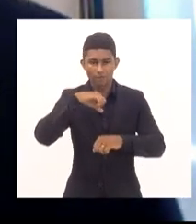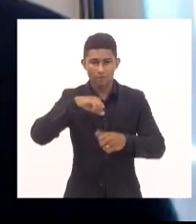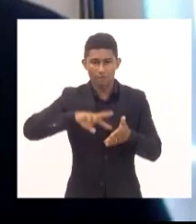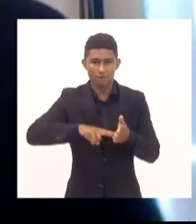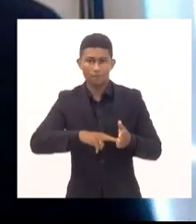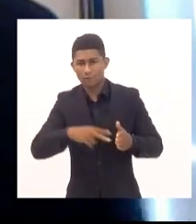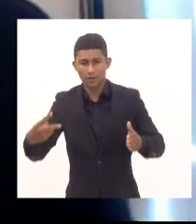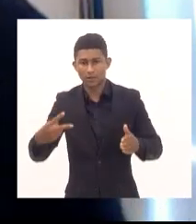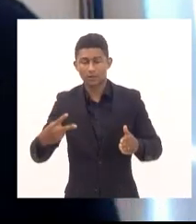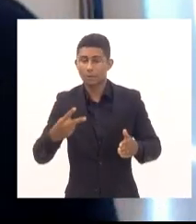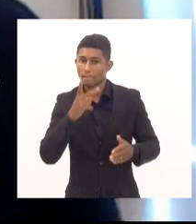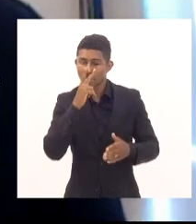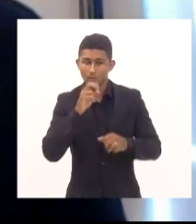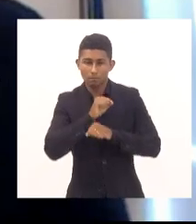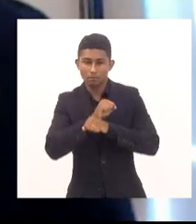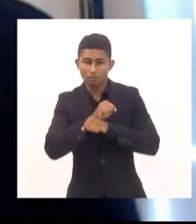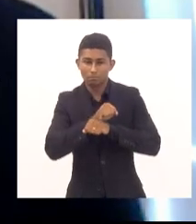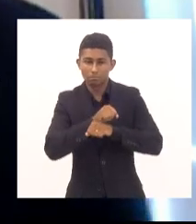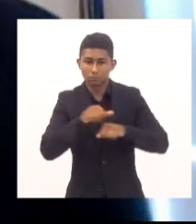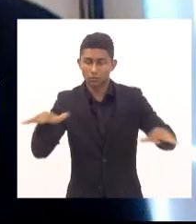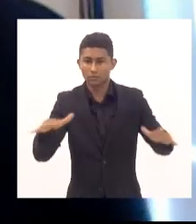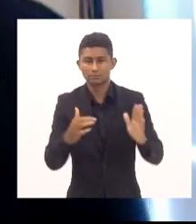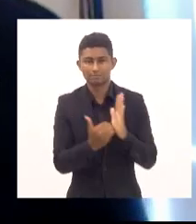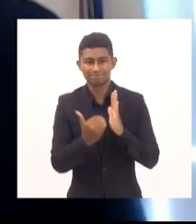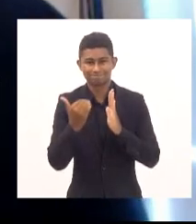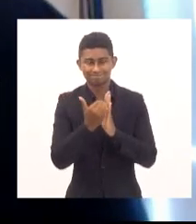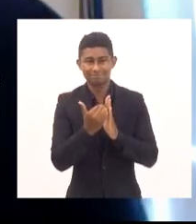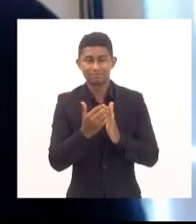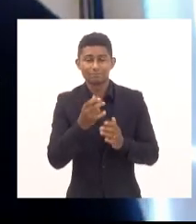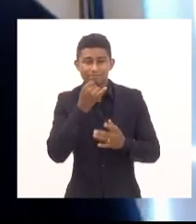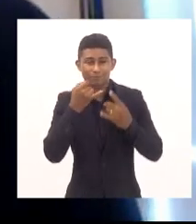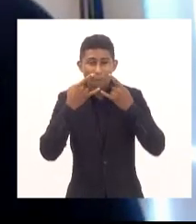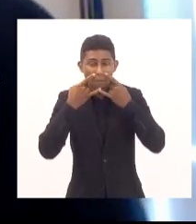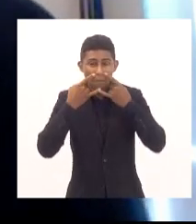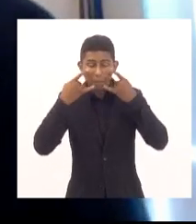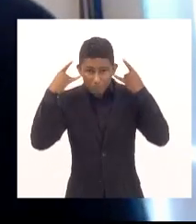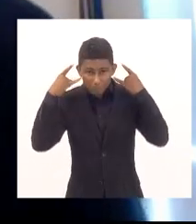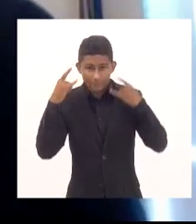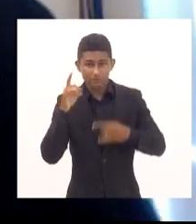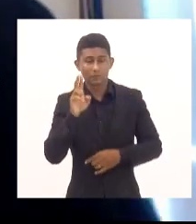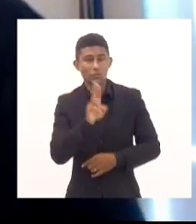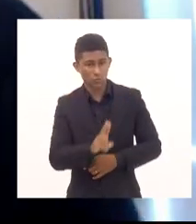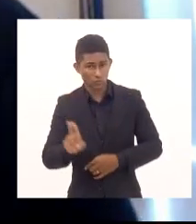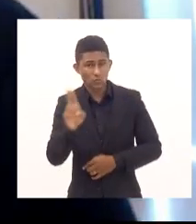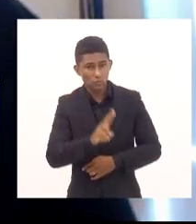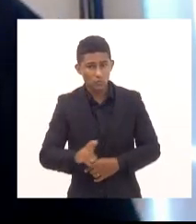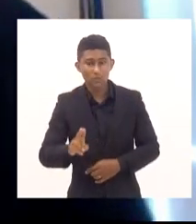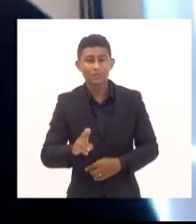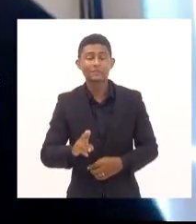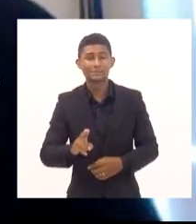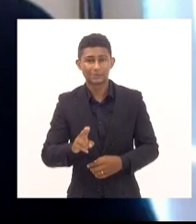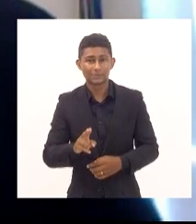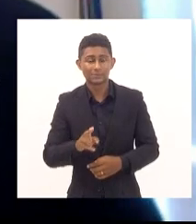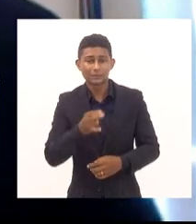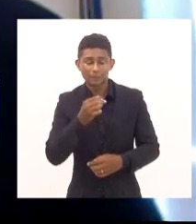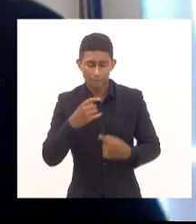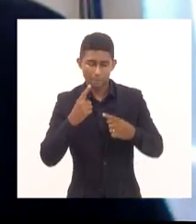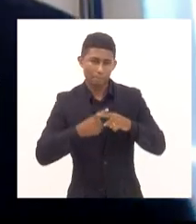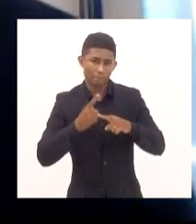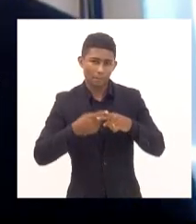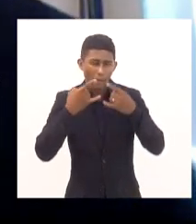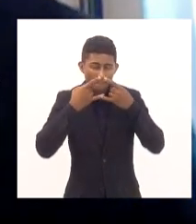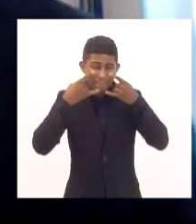Mostrou, por exemplo, a necessidade de que o uso de máscara seguisse a protocolos mais rígidos. máscaras de pano foram se mostrando cada vez